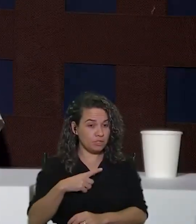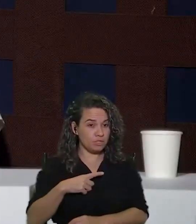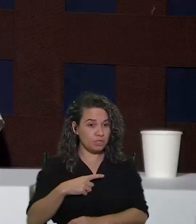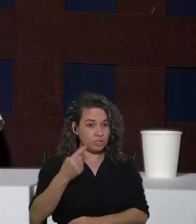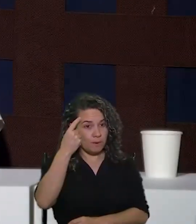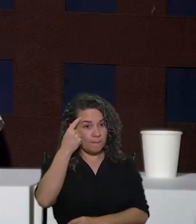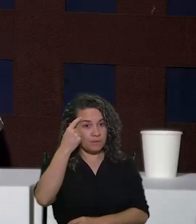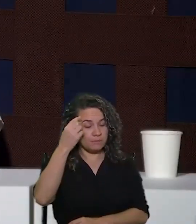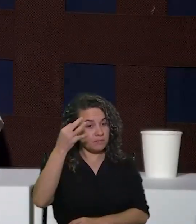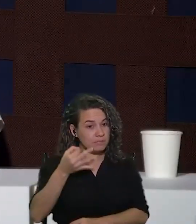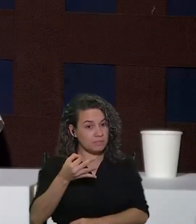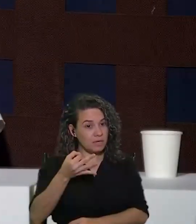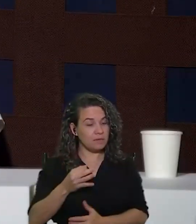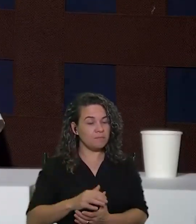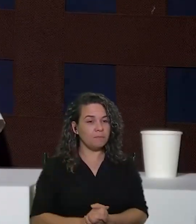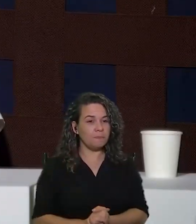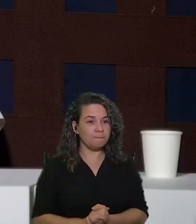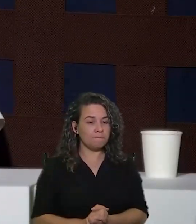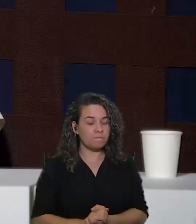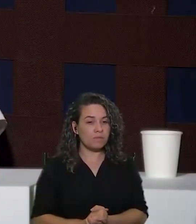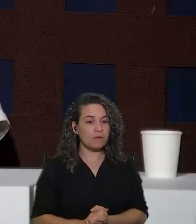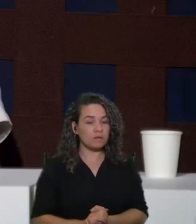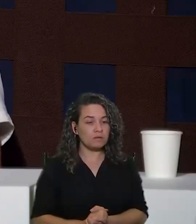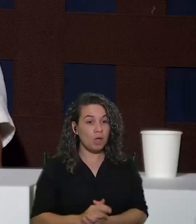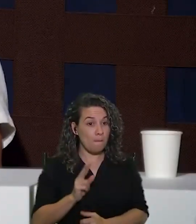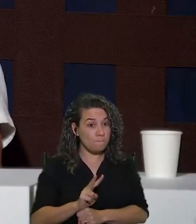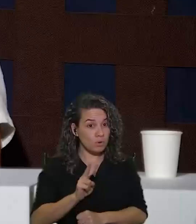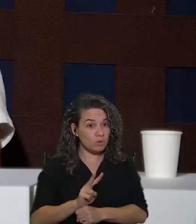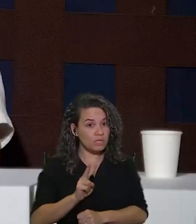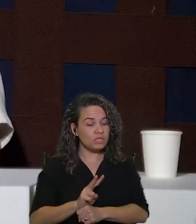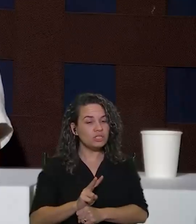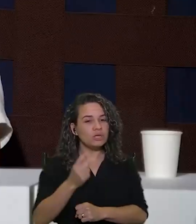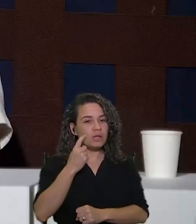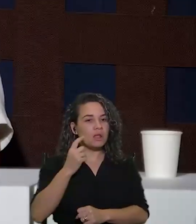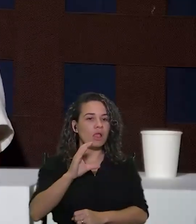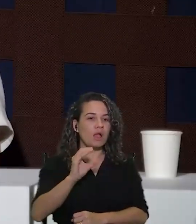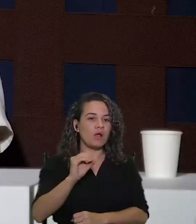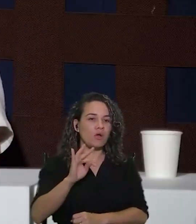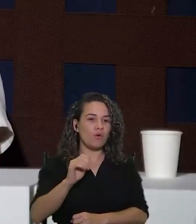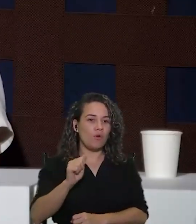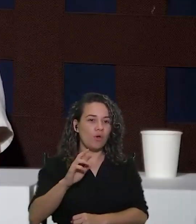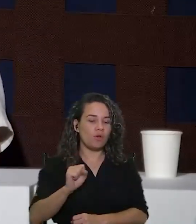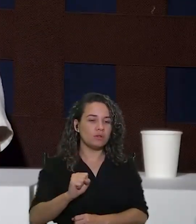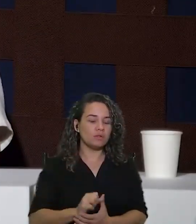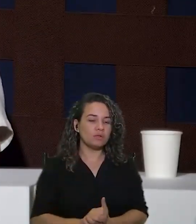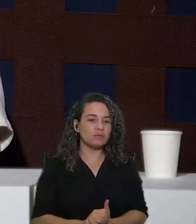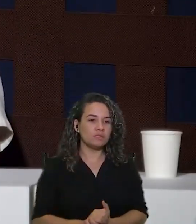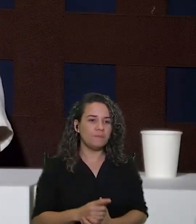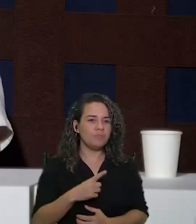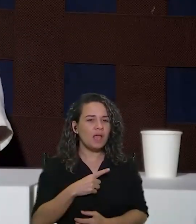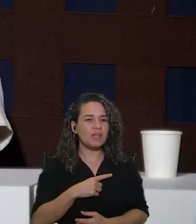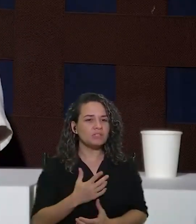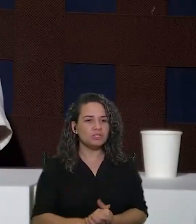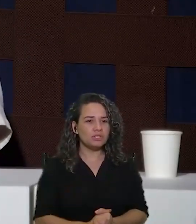essa defesa, né, das cotas. Muito também porque não se entendia, né, e se utilizava um discurso também que era um